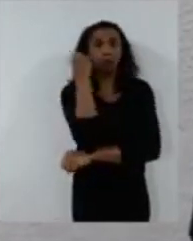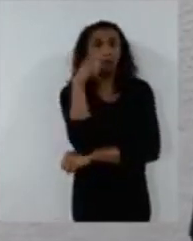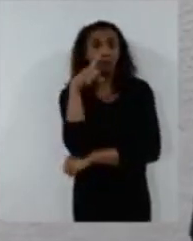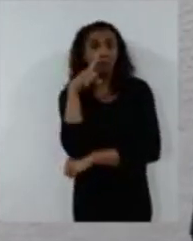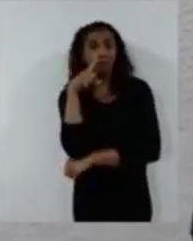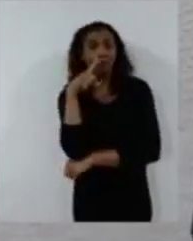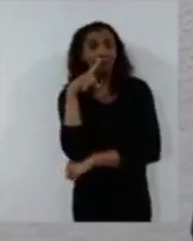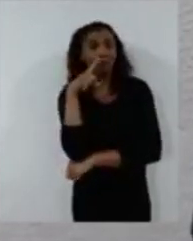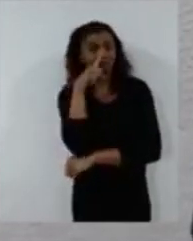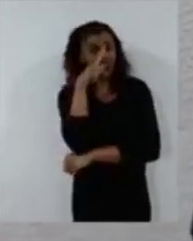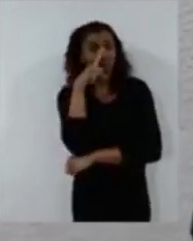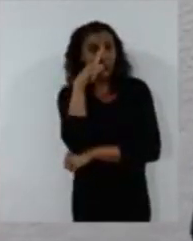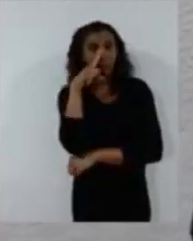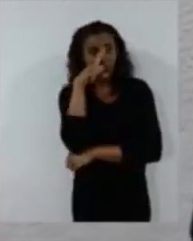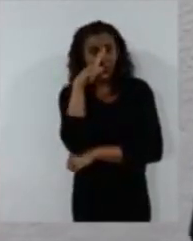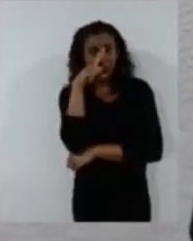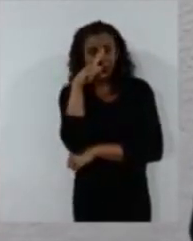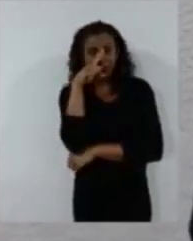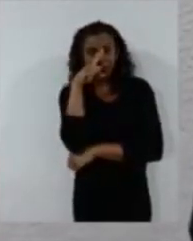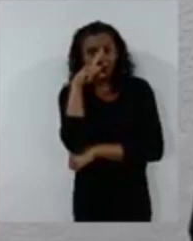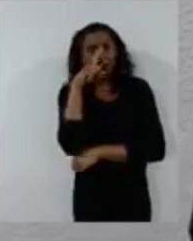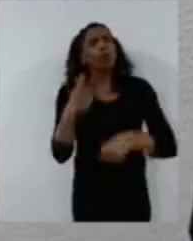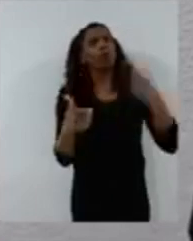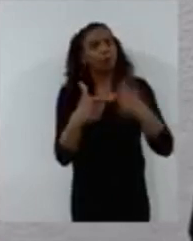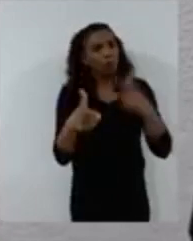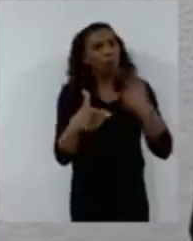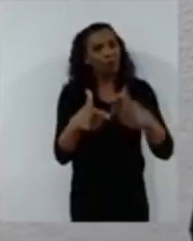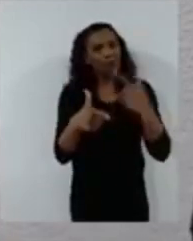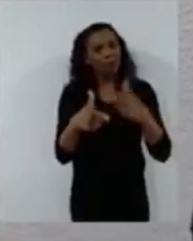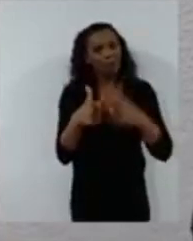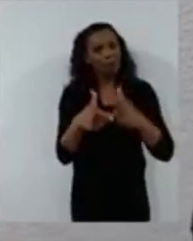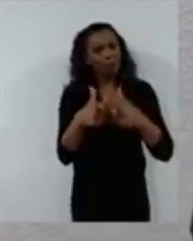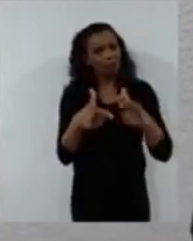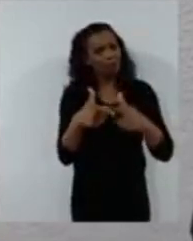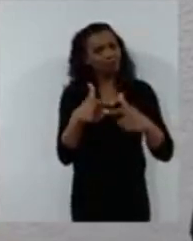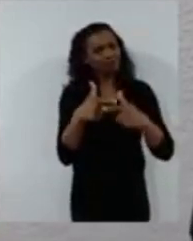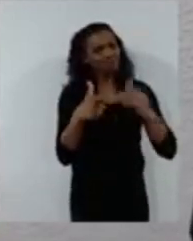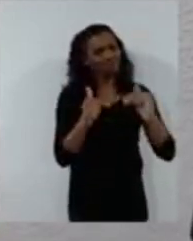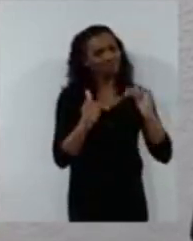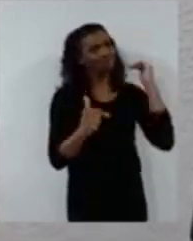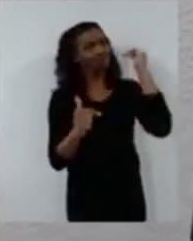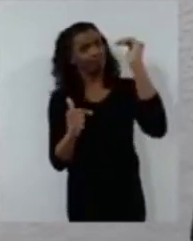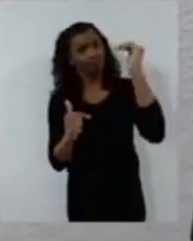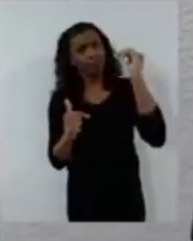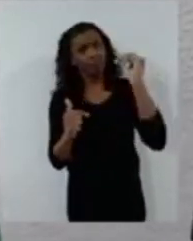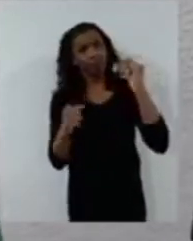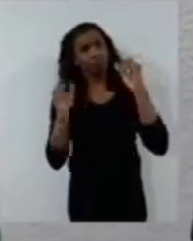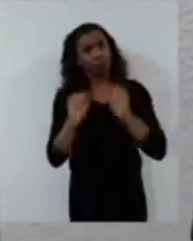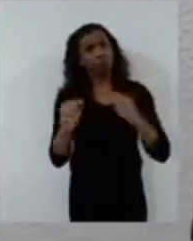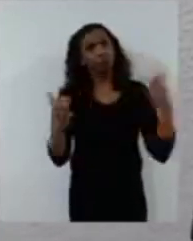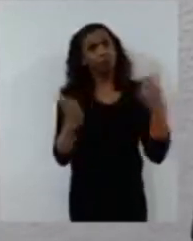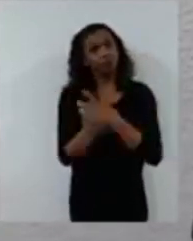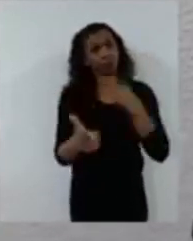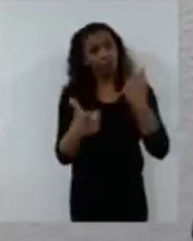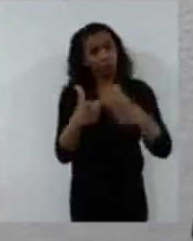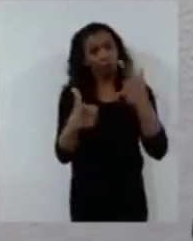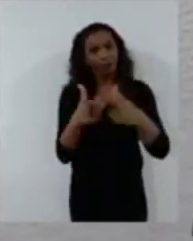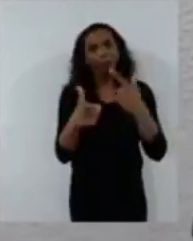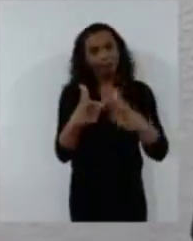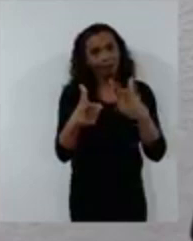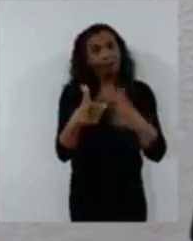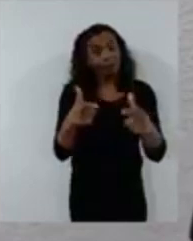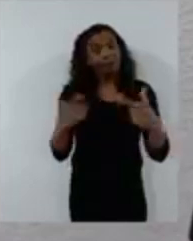Fora. Os casos estão bem mais intensos e essa proximidade pode nos trazer maior problema. E queria aqui